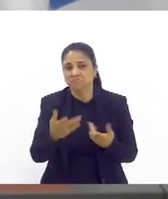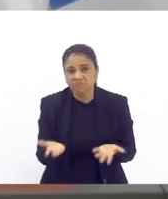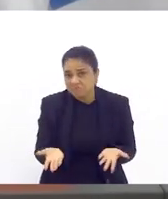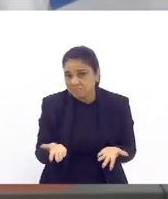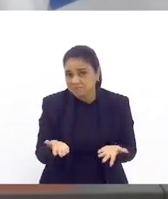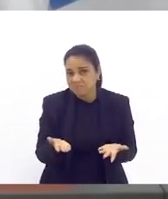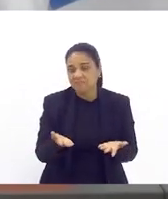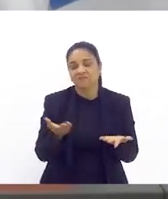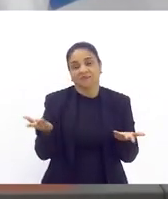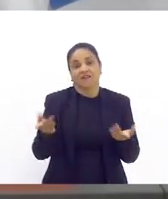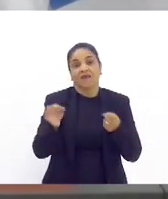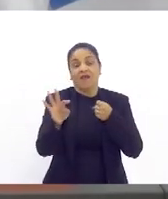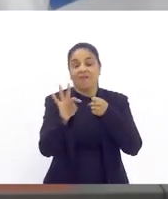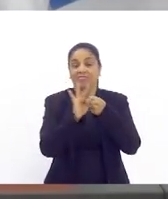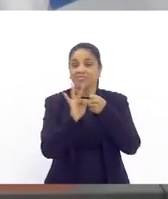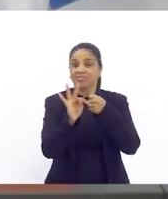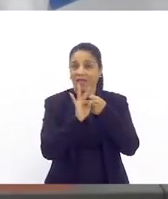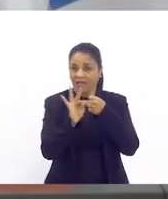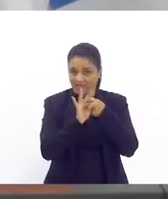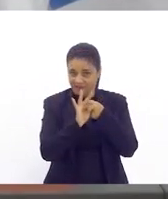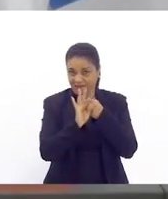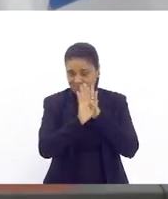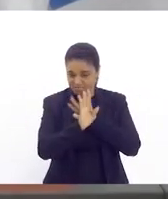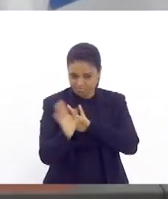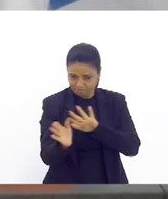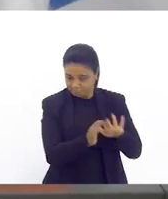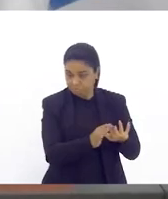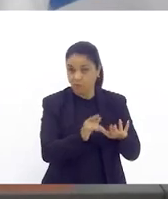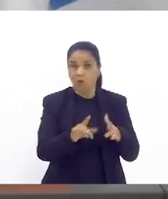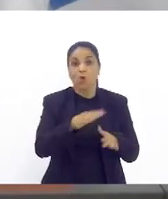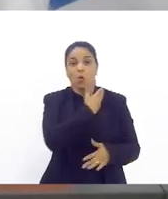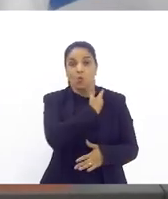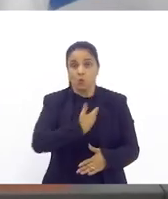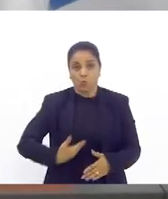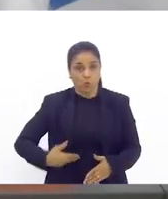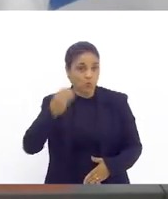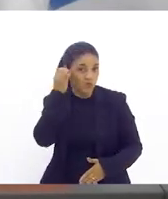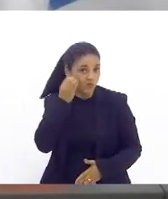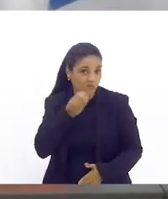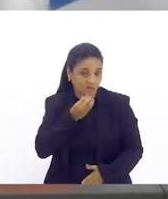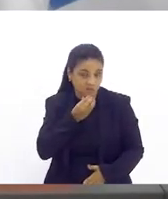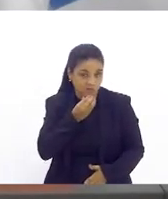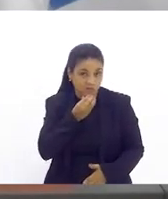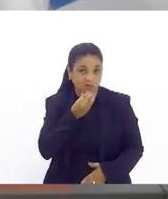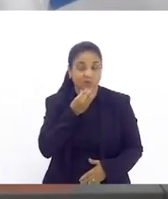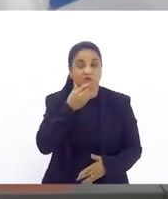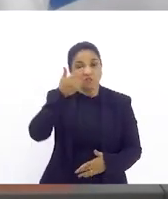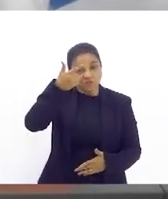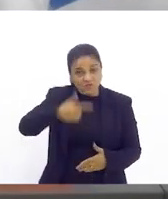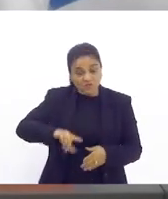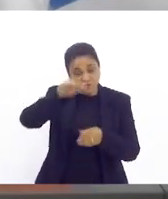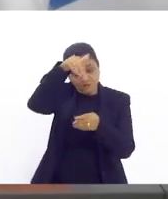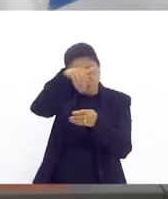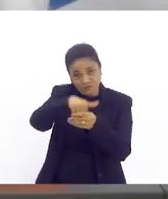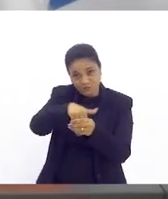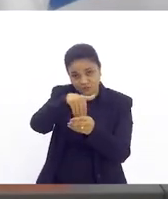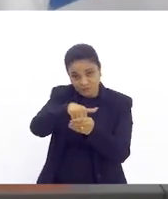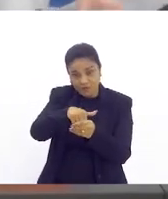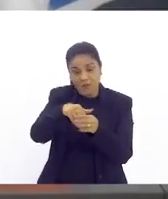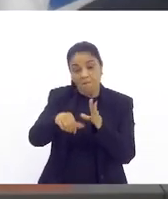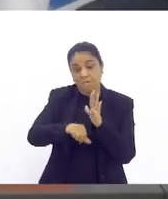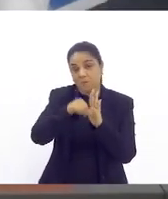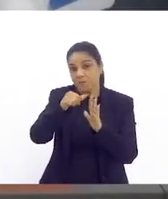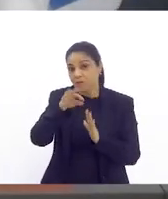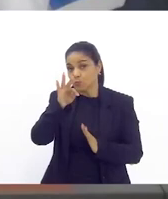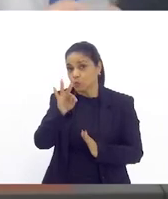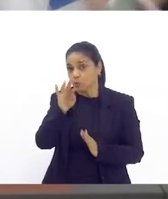técnica agora o governador Cláudio Castro reeleito em primeiro turno